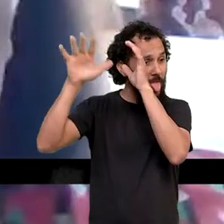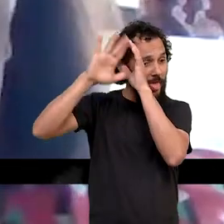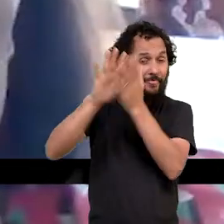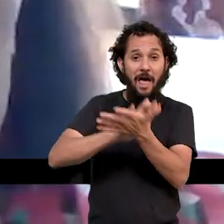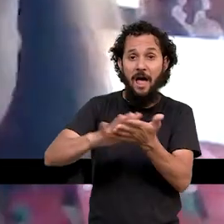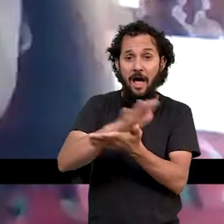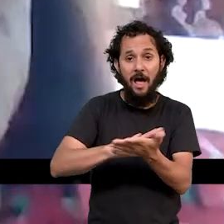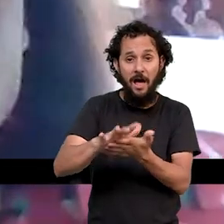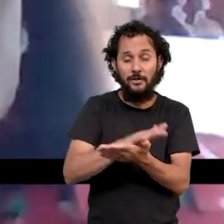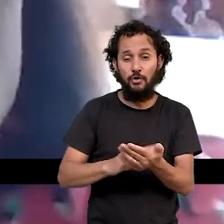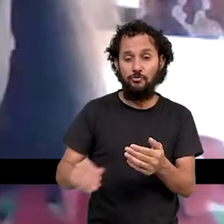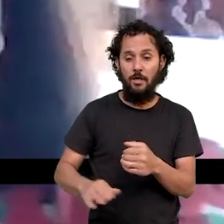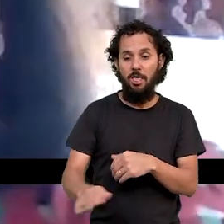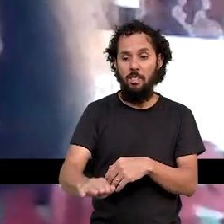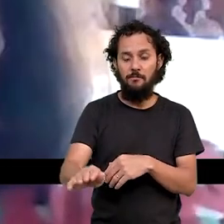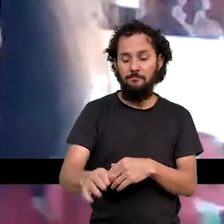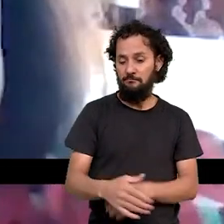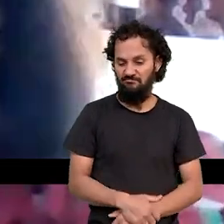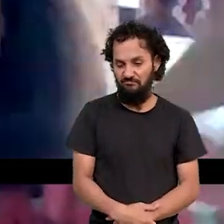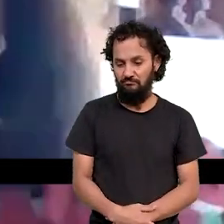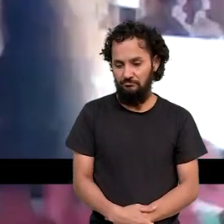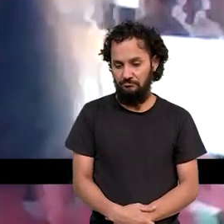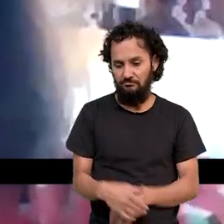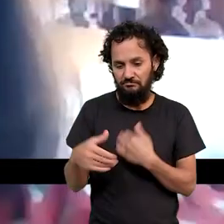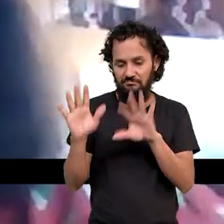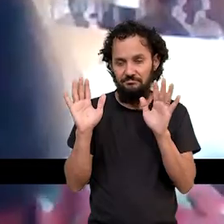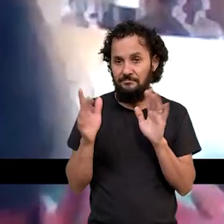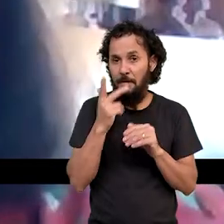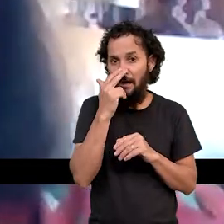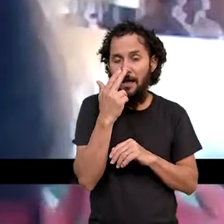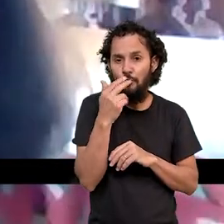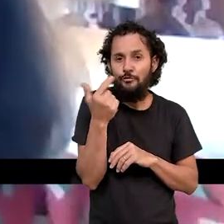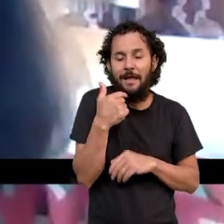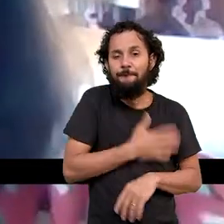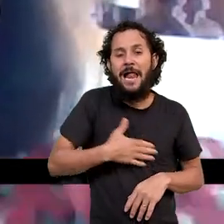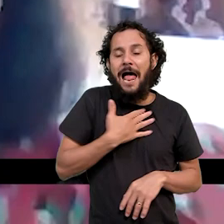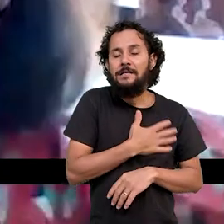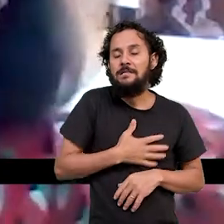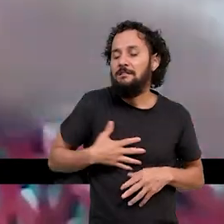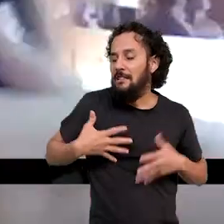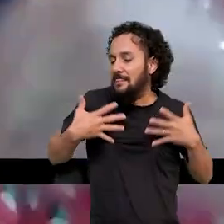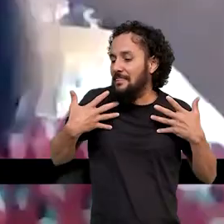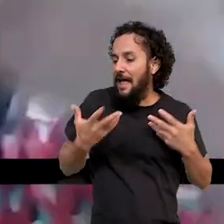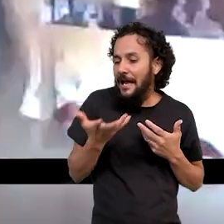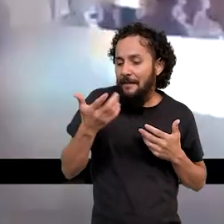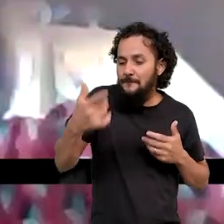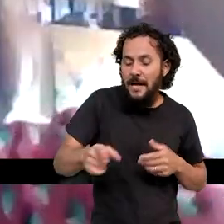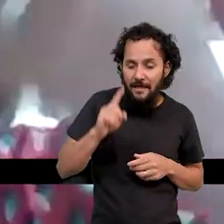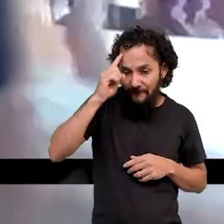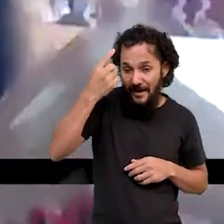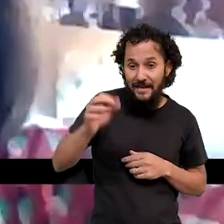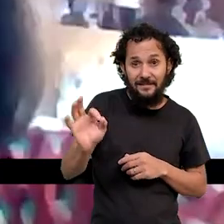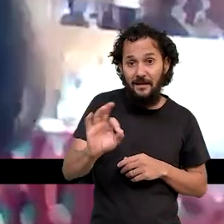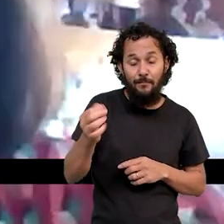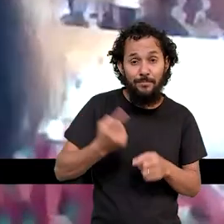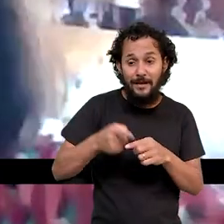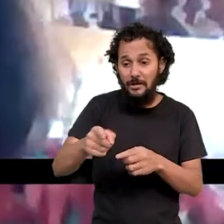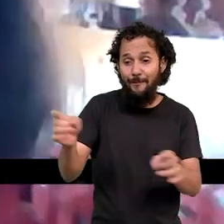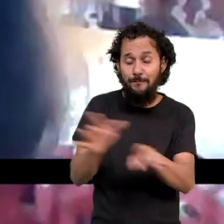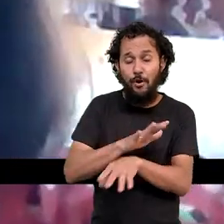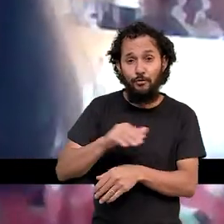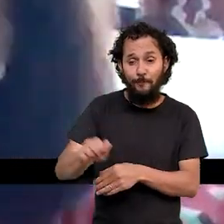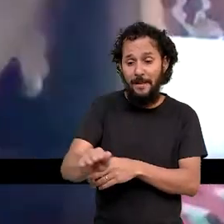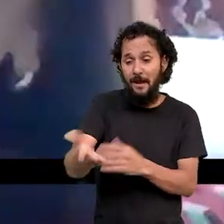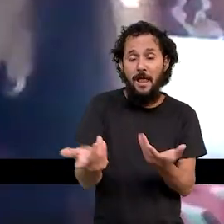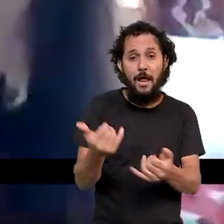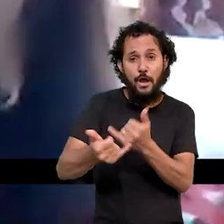o que fazer. Ela brinca com aquilo ali um pouquinho e depois já não tem mais o prazer. Ela não reinventa a partir daquele